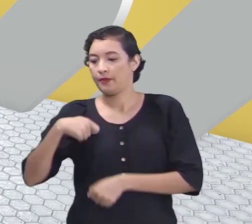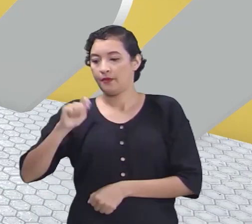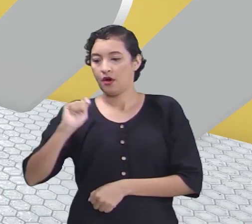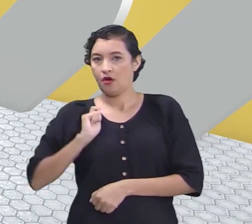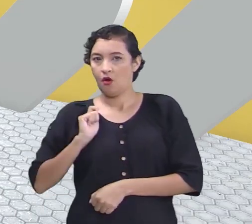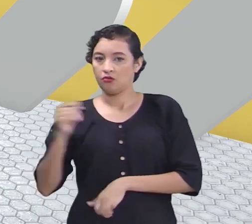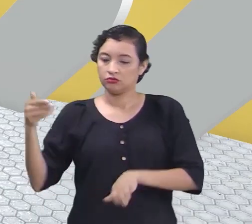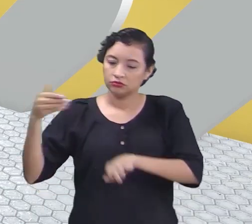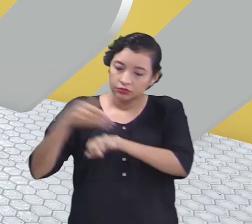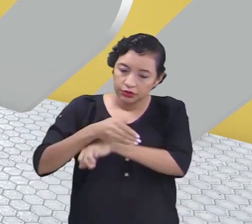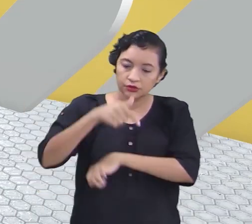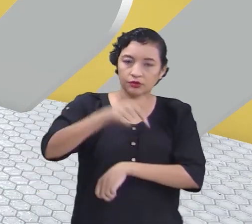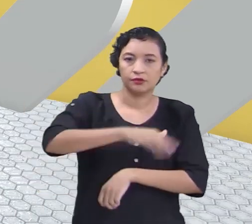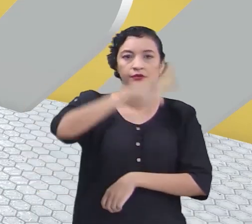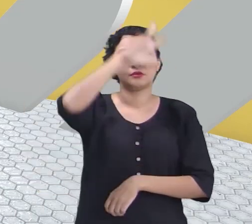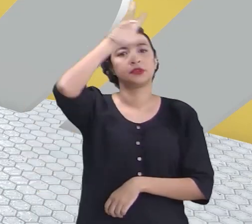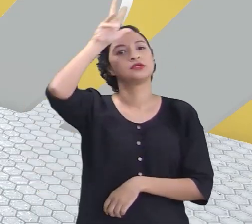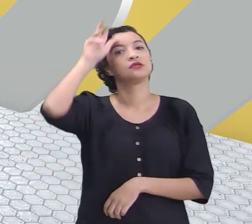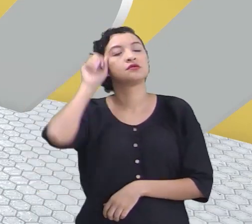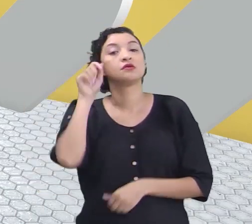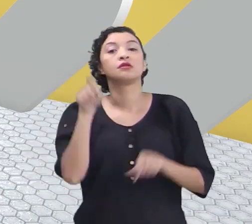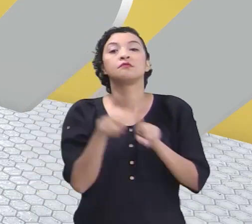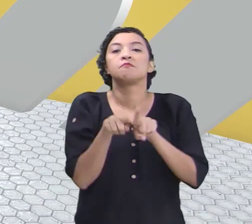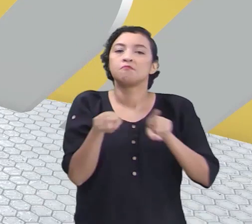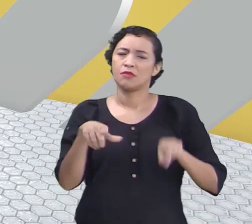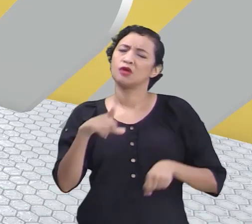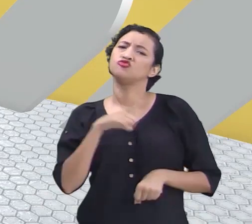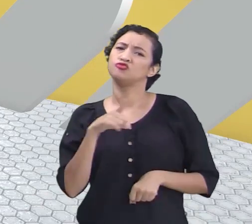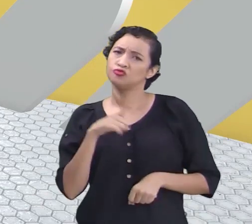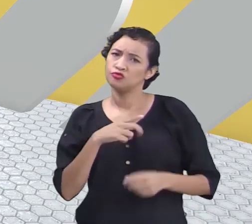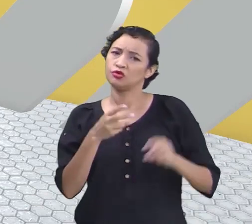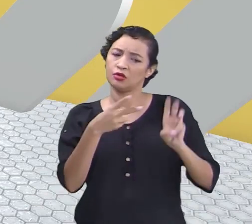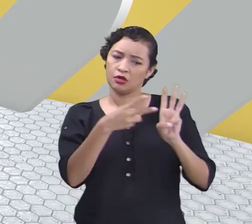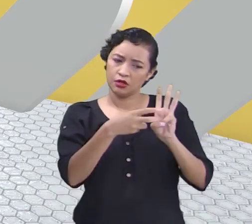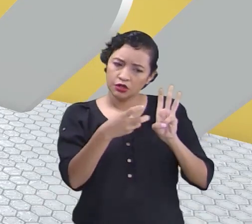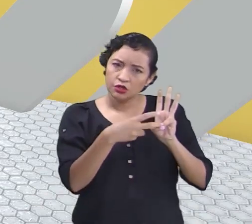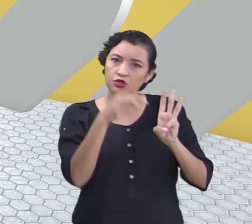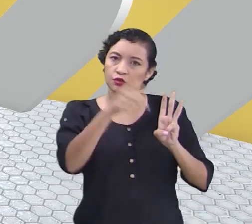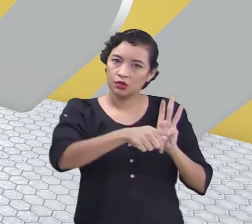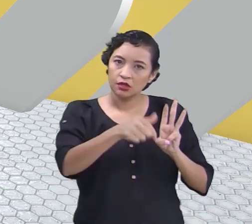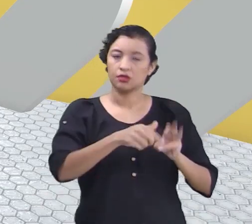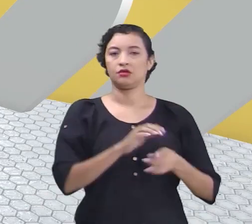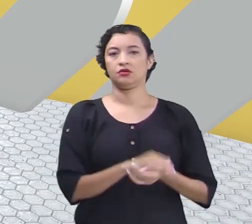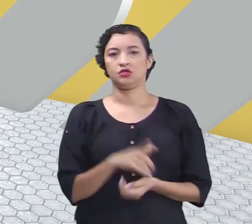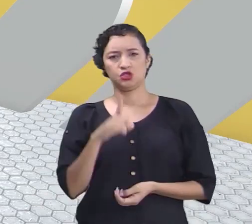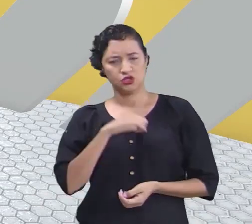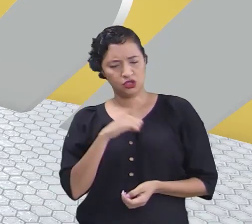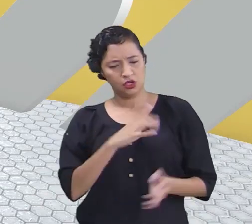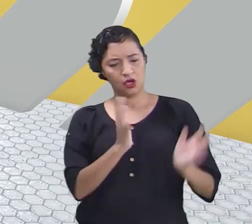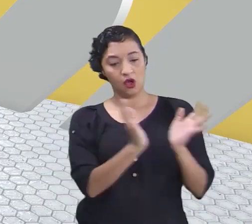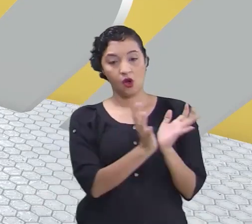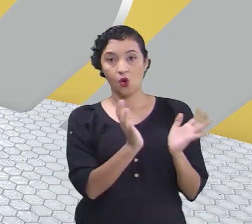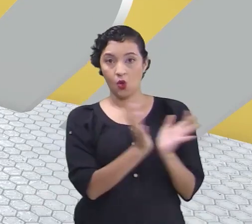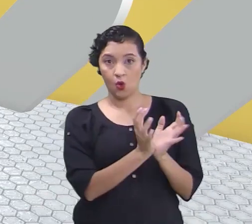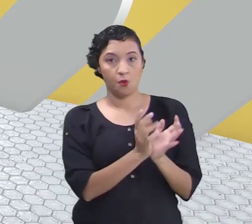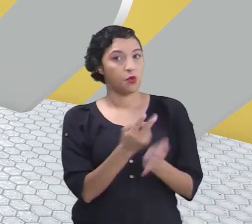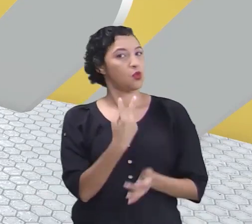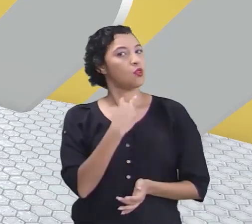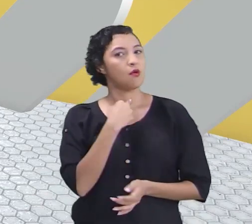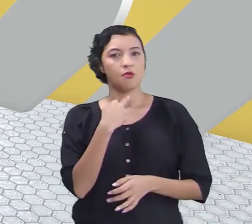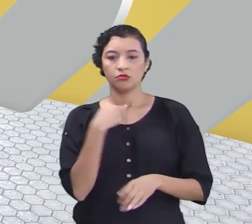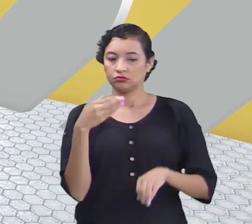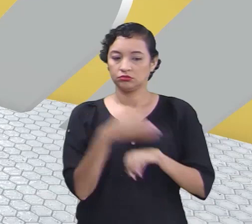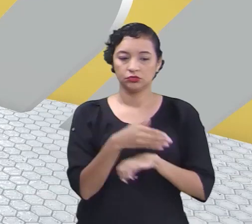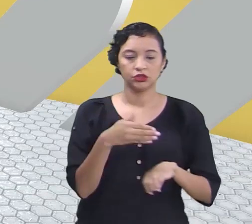Mas já existiam índios aqui. Existiam tribos que ninguém conseguia entrar. E existiam tribos que eram autorreceptivas,